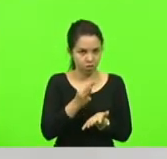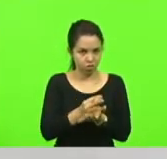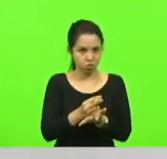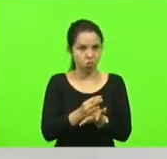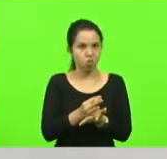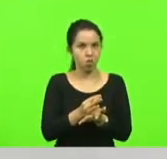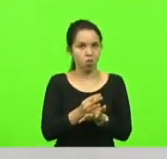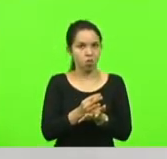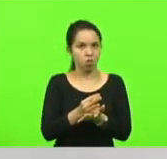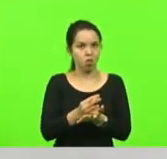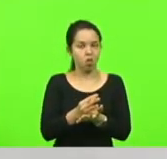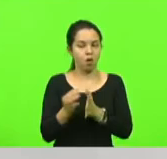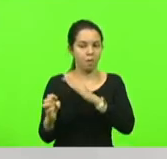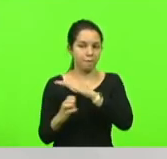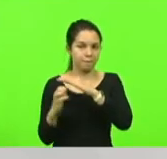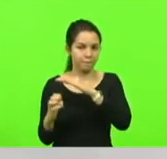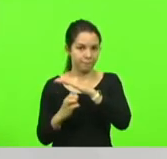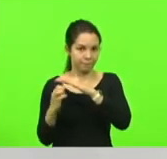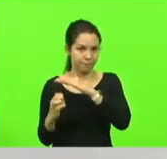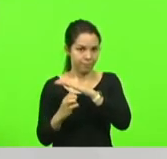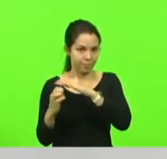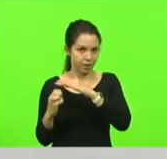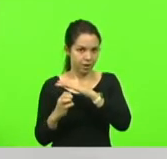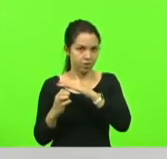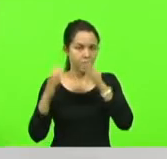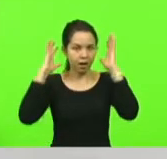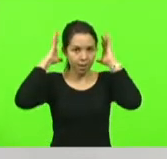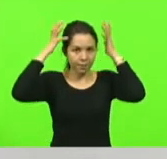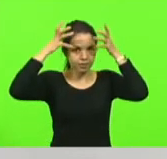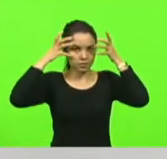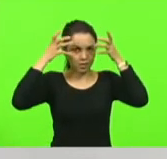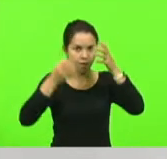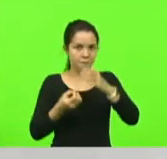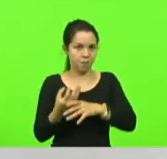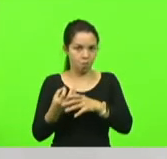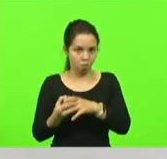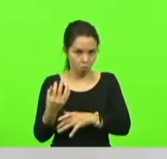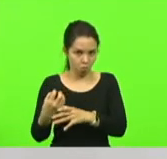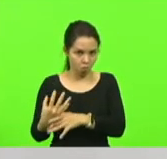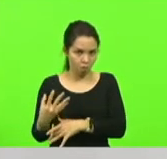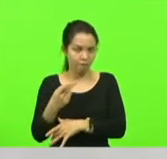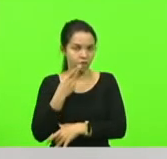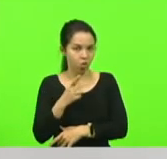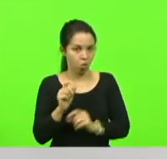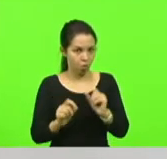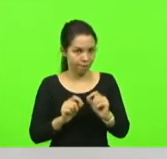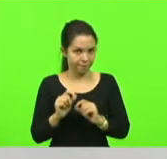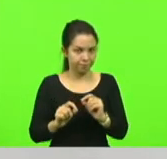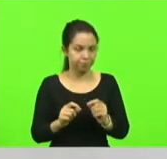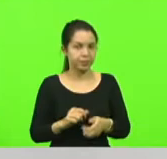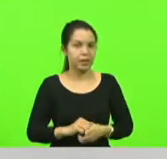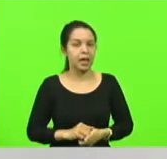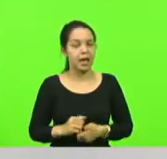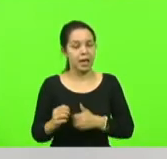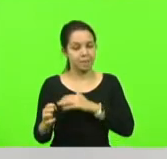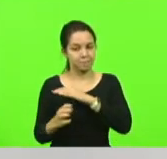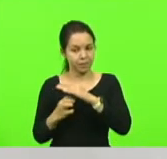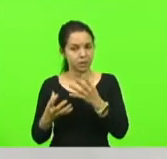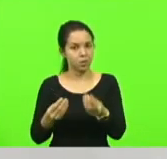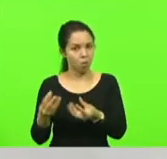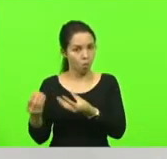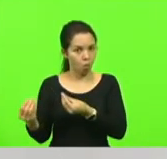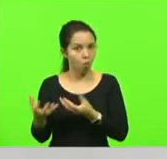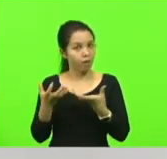Brasil, e o texto diz o seguinte: o número de empresas que têm buscado certificação por meio de selo